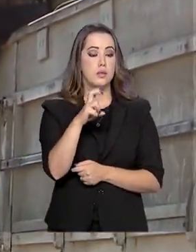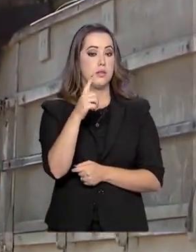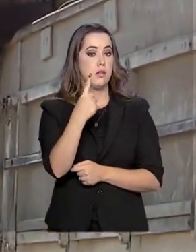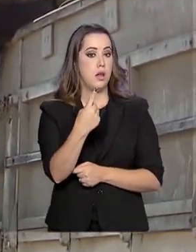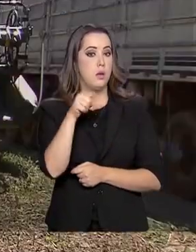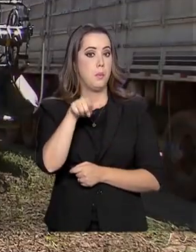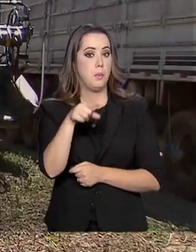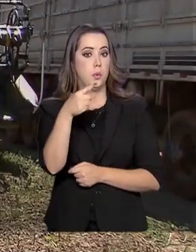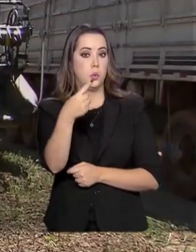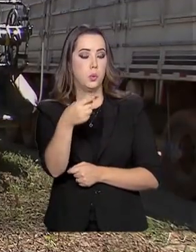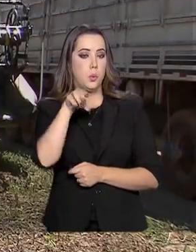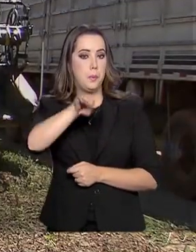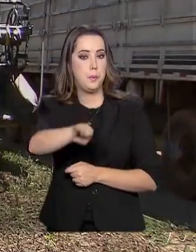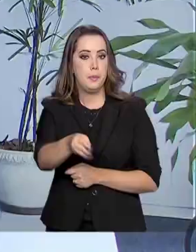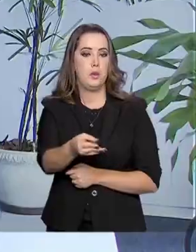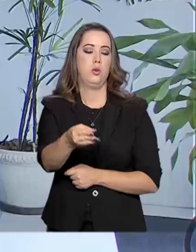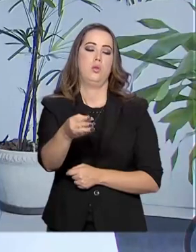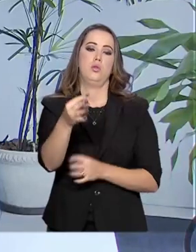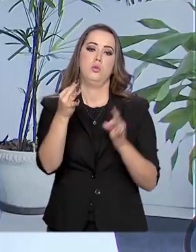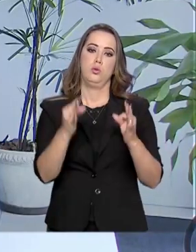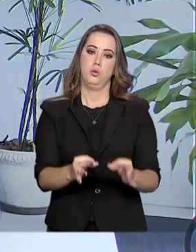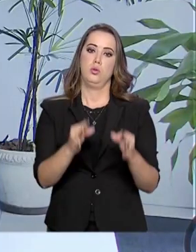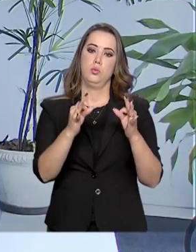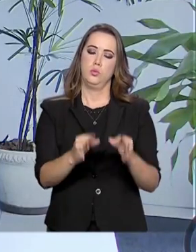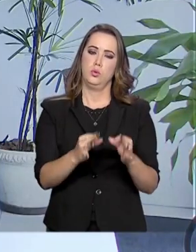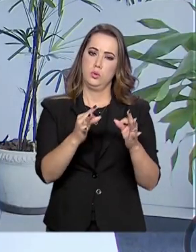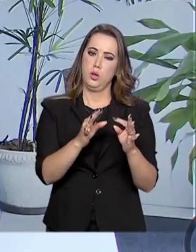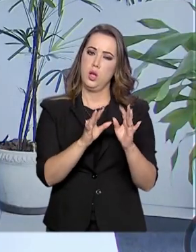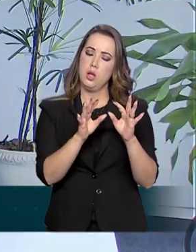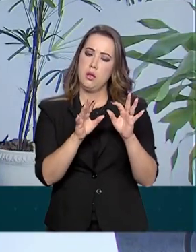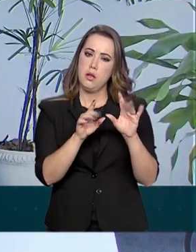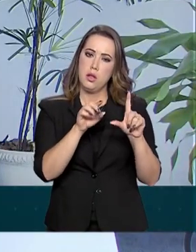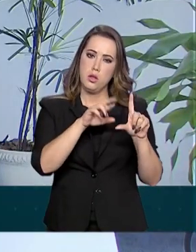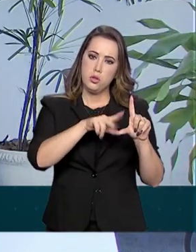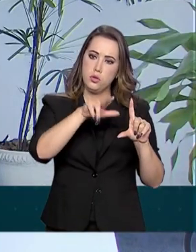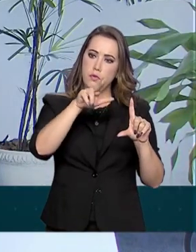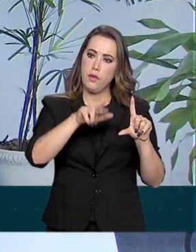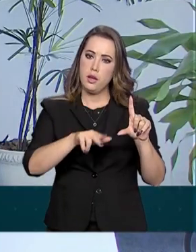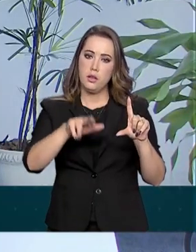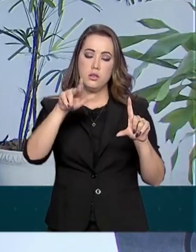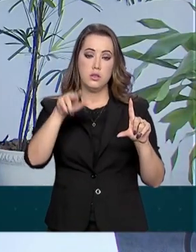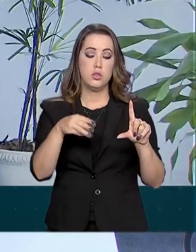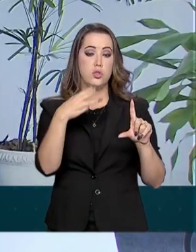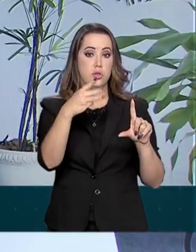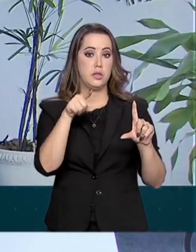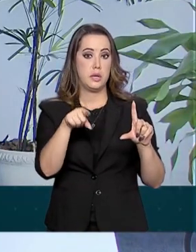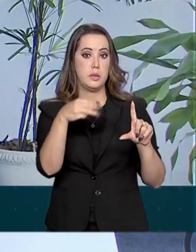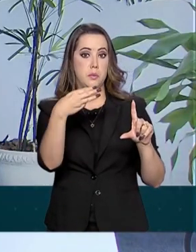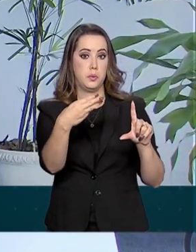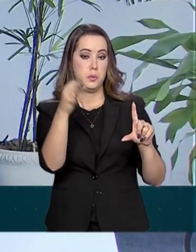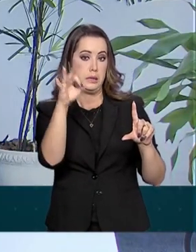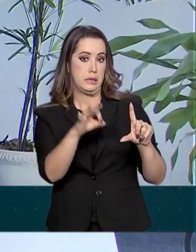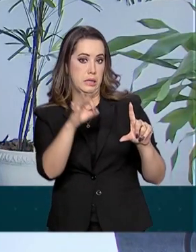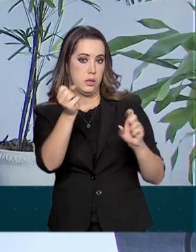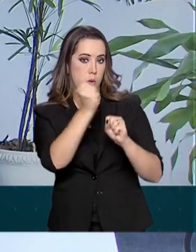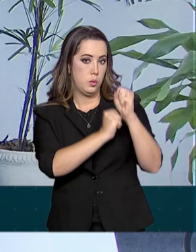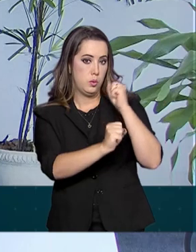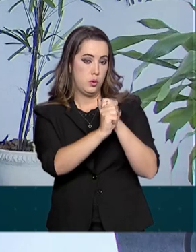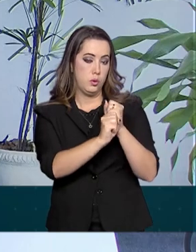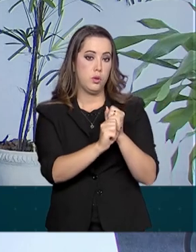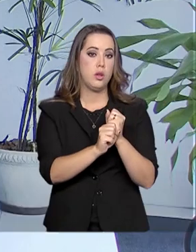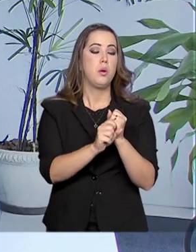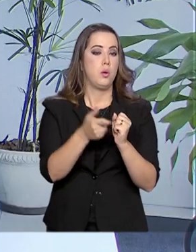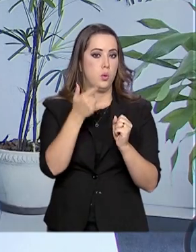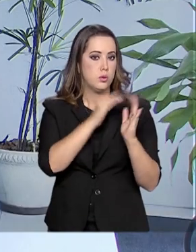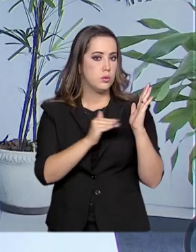,1 milhões de toneladas, variação de 3,8% sobre a safra passada e ganho de 9,1 milhões de